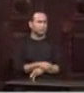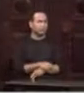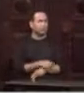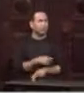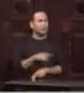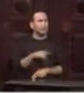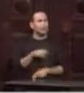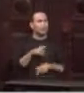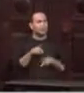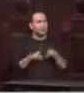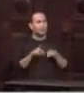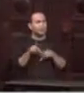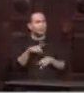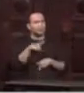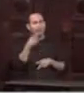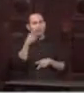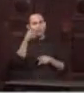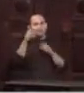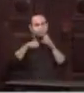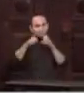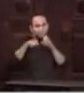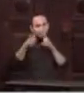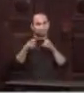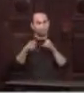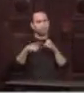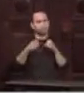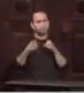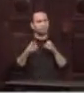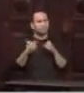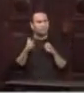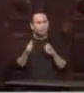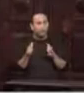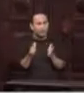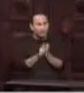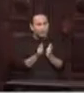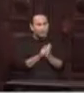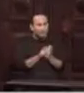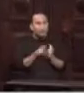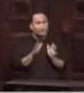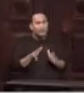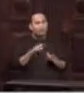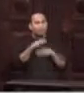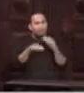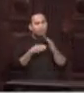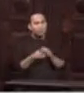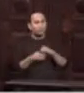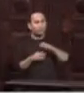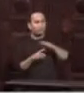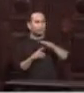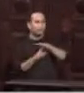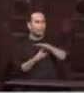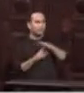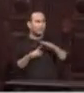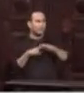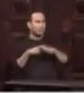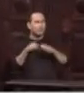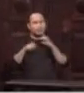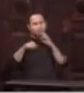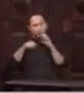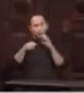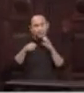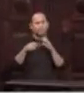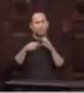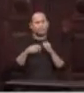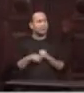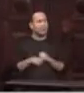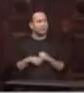2015, que obriga a instalação de câmeras. Gente, pode não estar no contrato, mas toda a rodoviária tem câmera. Câmera de filmagem de vídeo, como